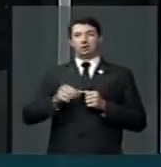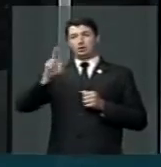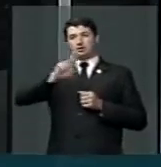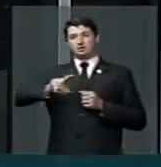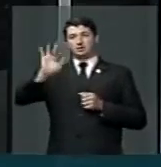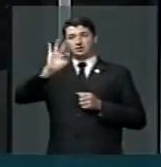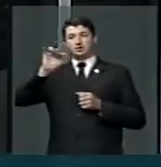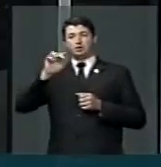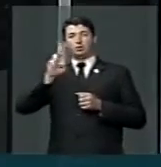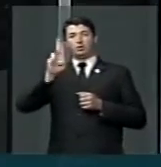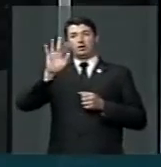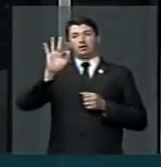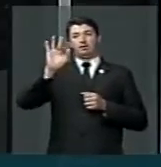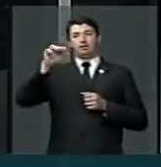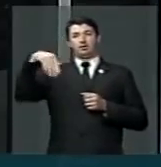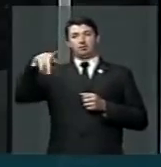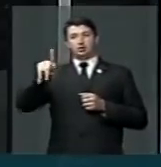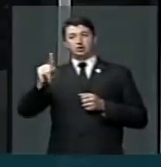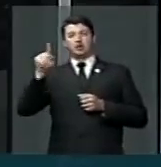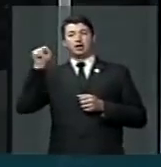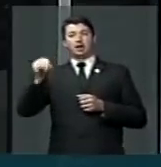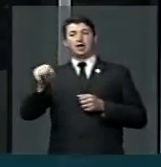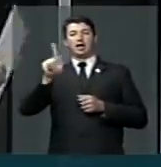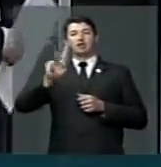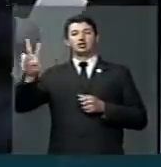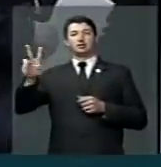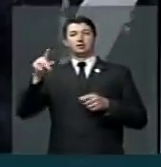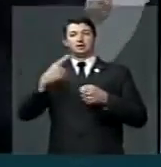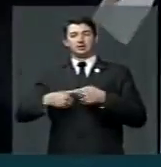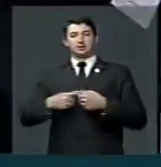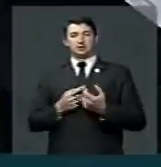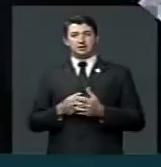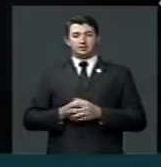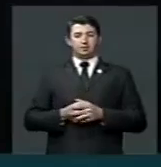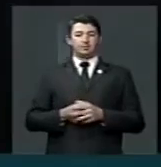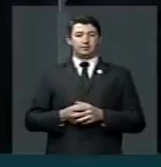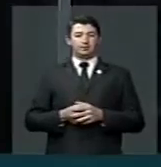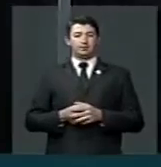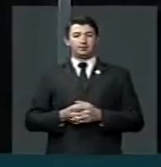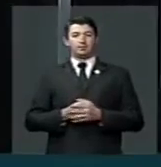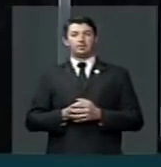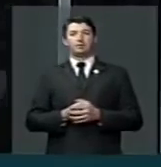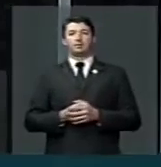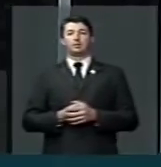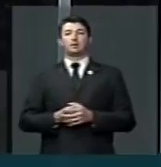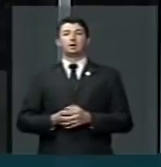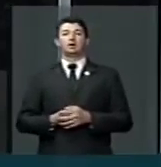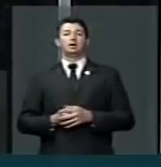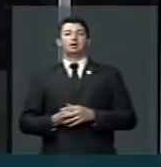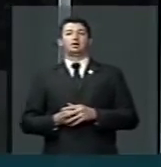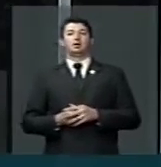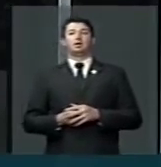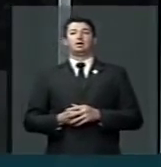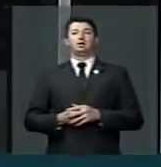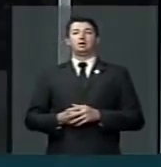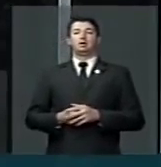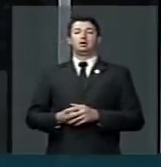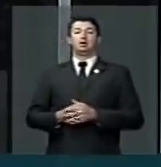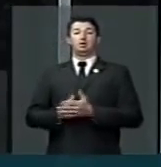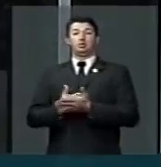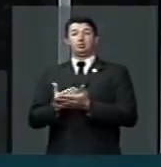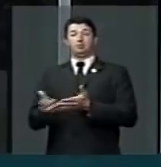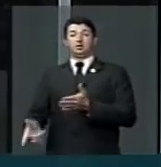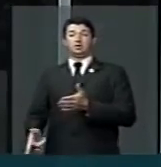Federal, na cidade de Governador Valadares. As aulas da UFJF em Valadares começaram antes